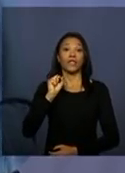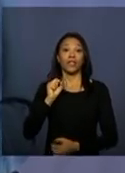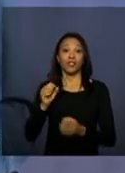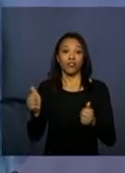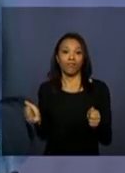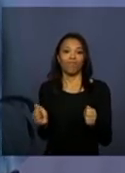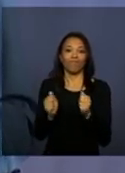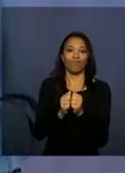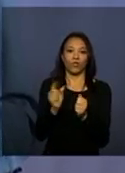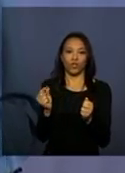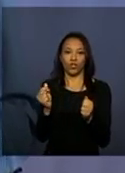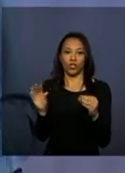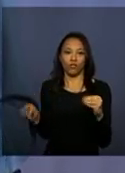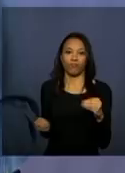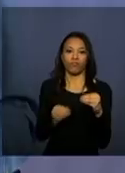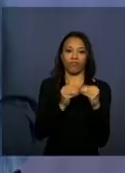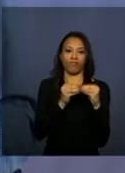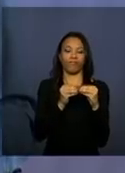cofinanciado